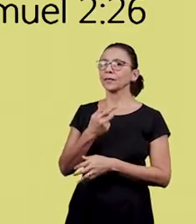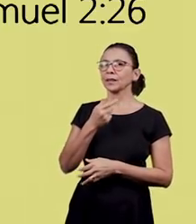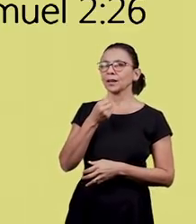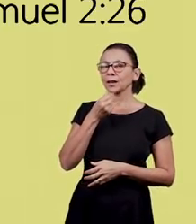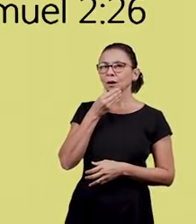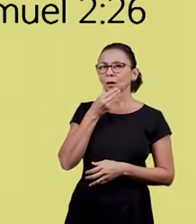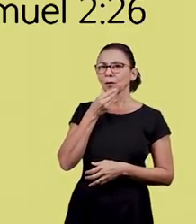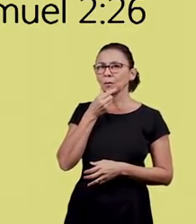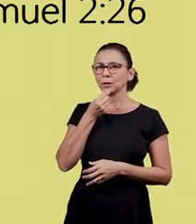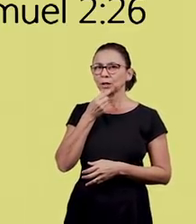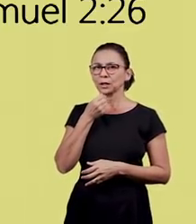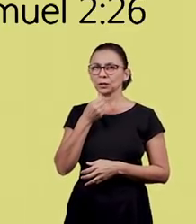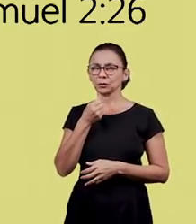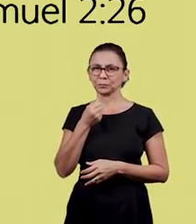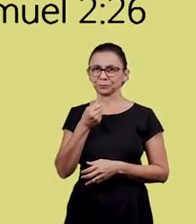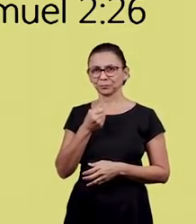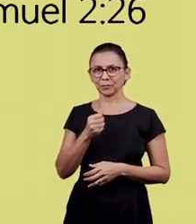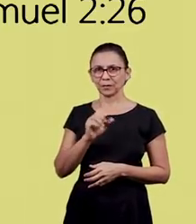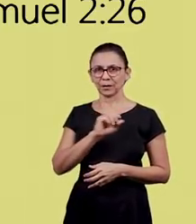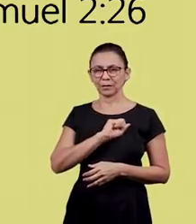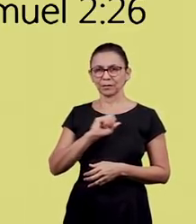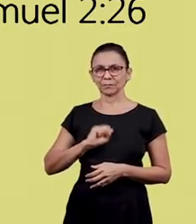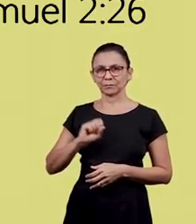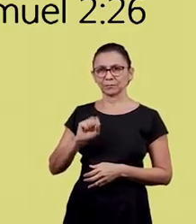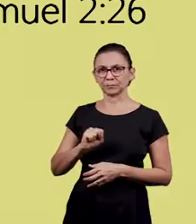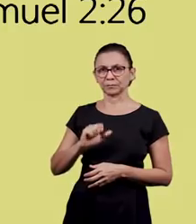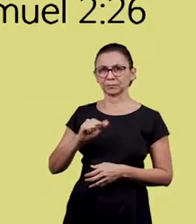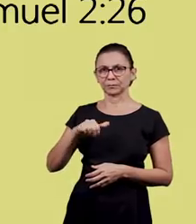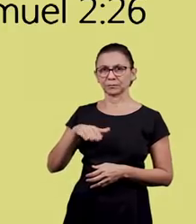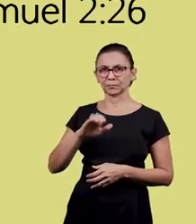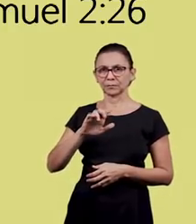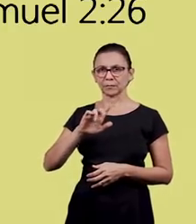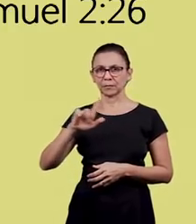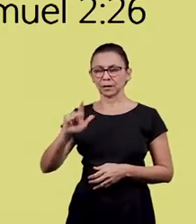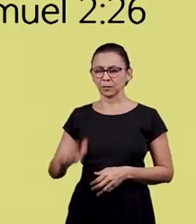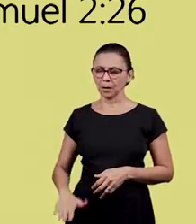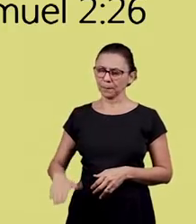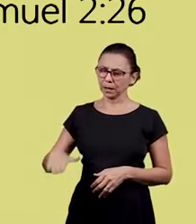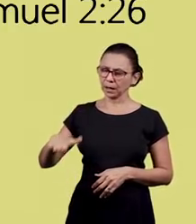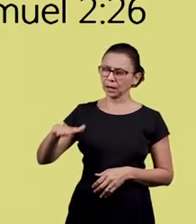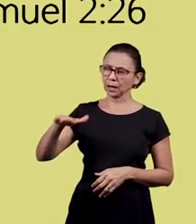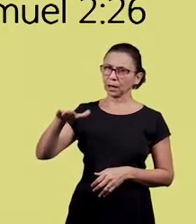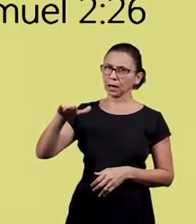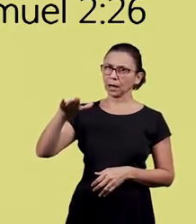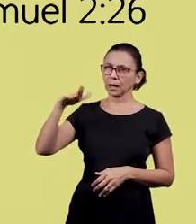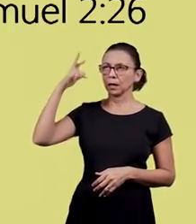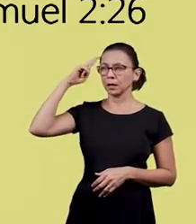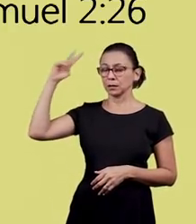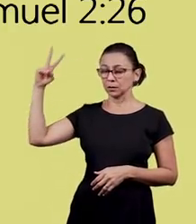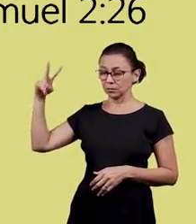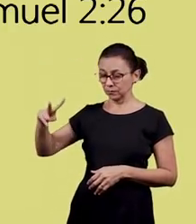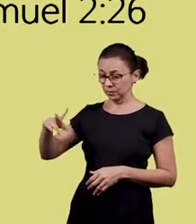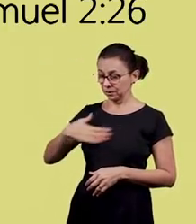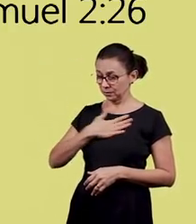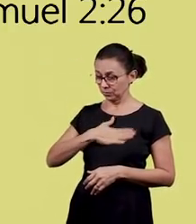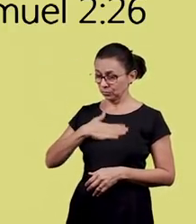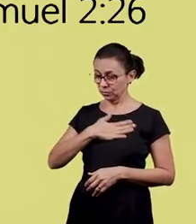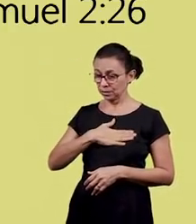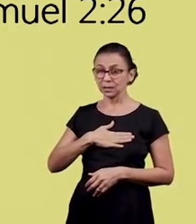ia crescendo e fazia-se agradável, assim para com o Senhor, como também para